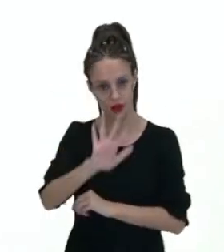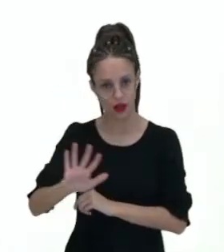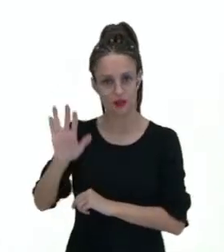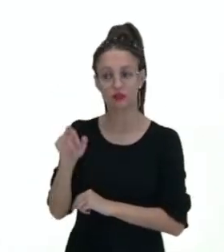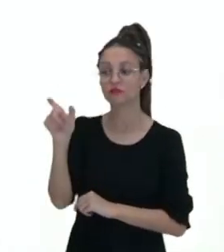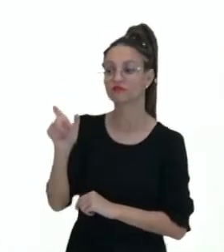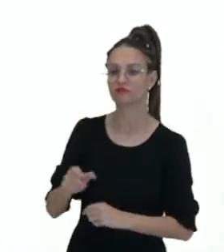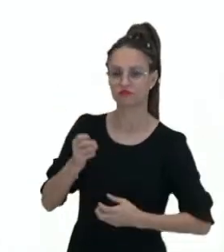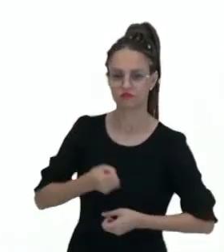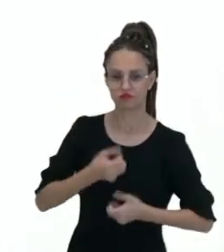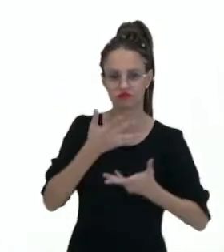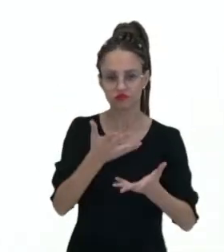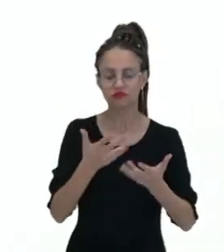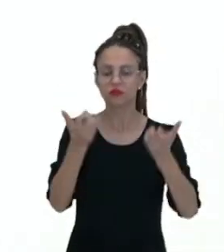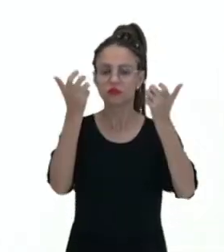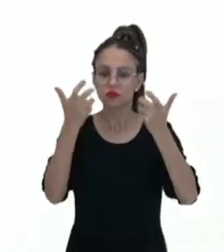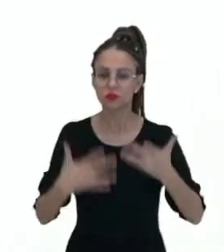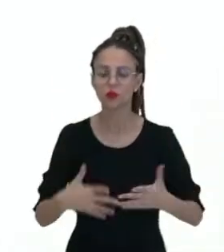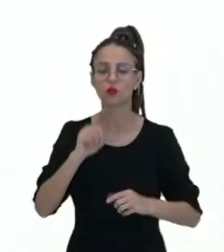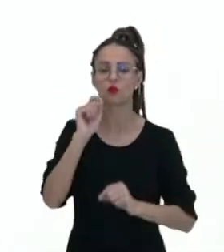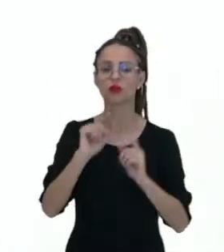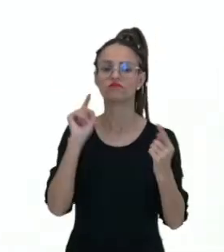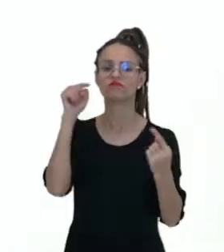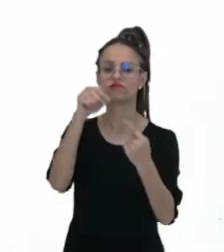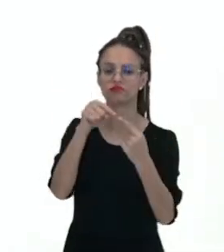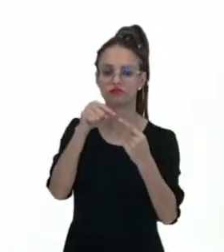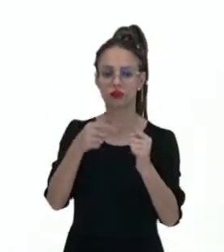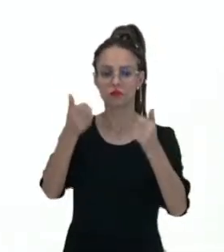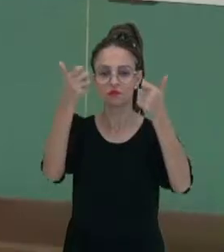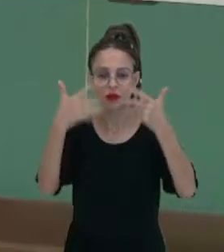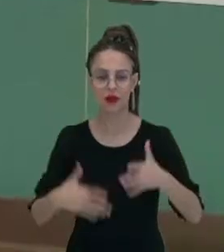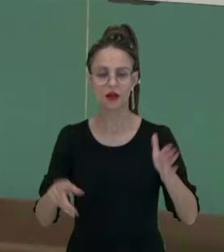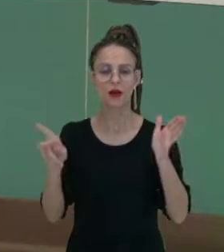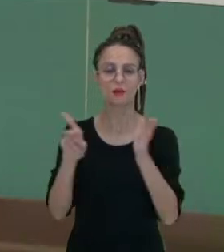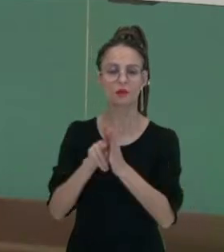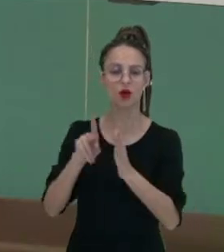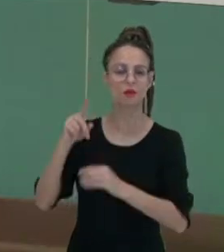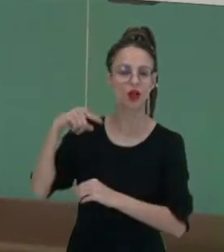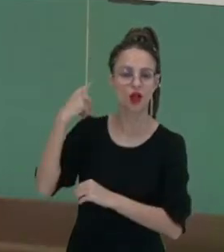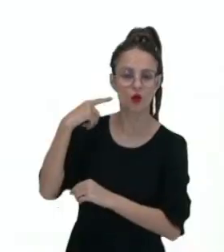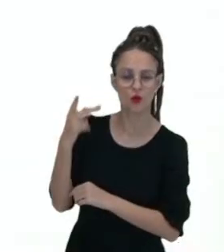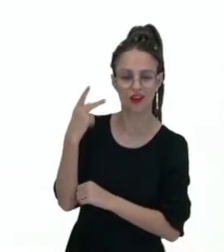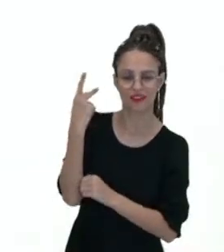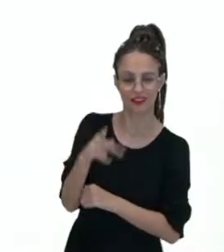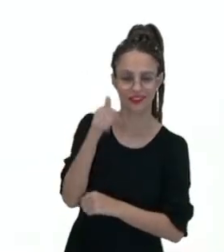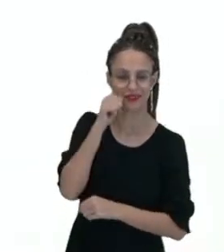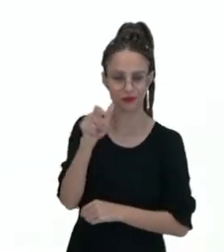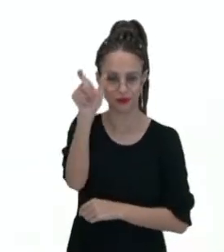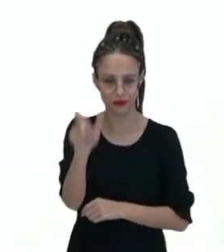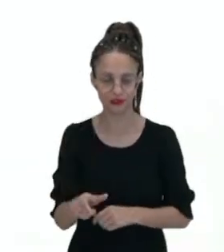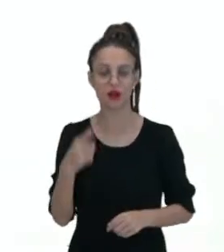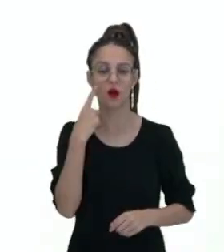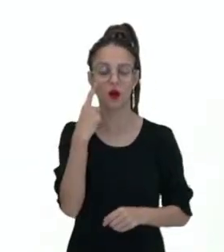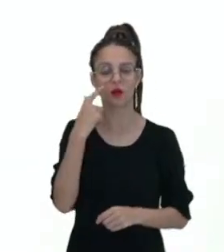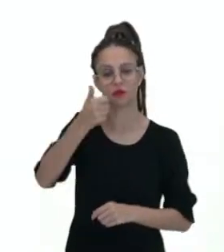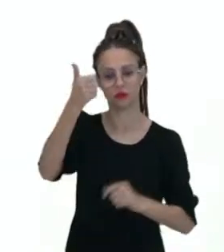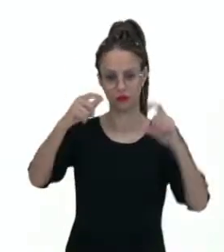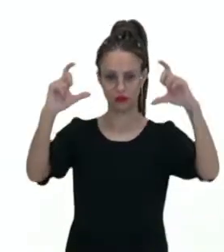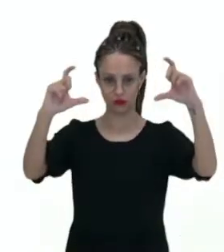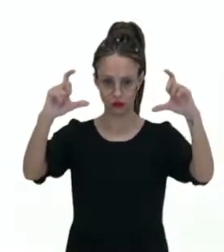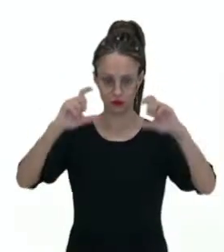sujeito poético atribui uma dimensão lírica e metafísica à loucura de Ismalha. Então, olha aqui a primeira